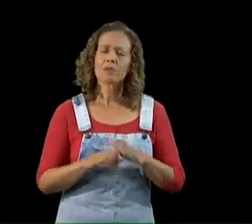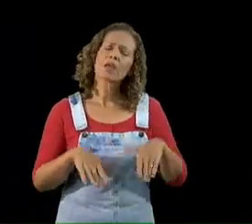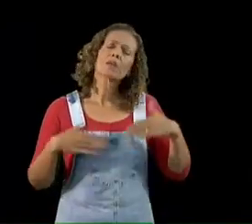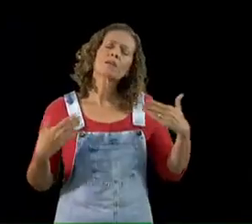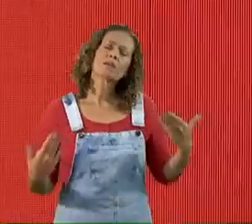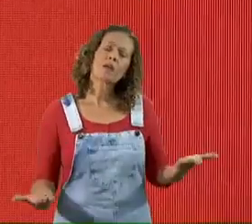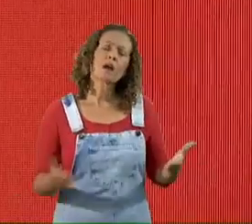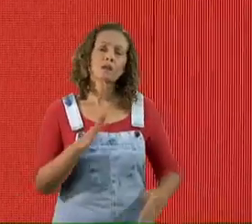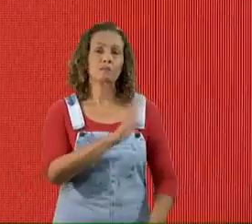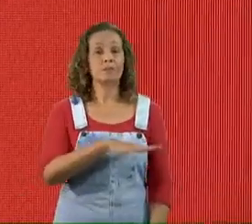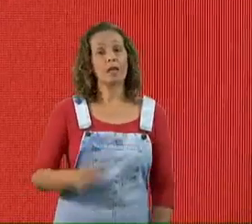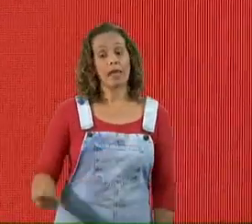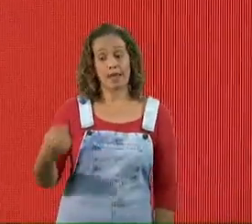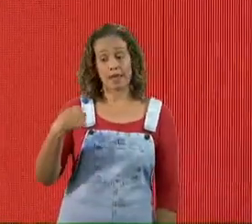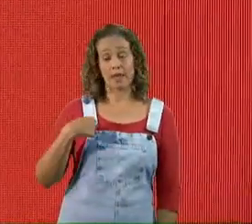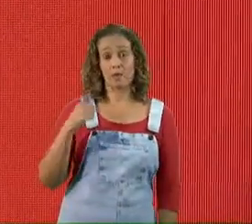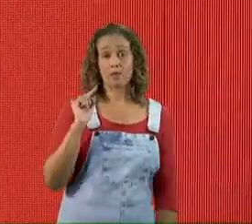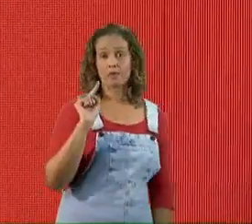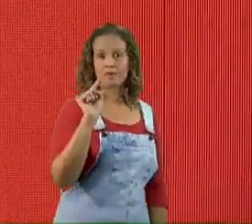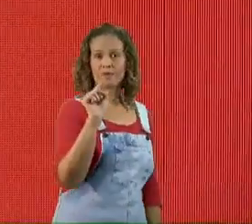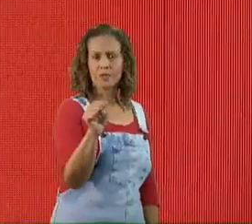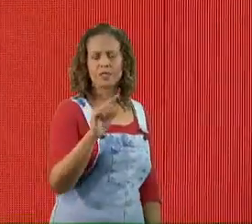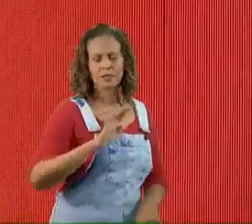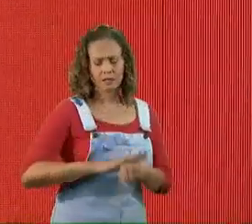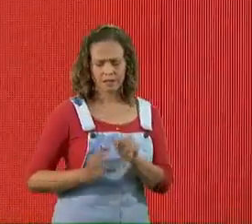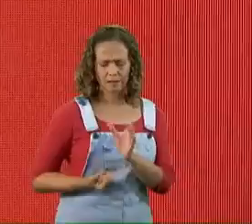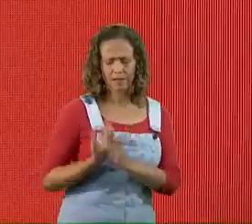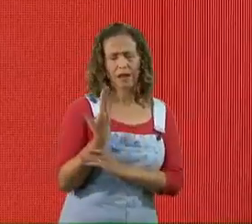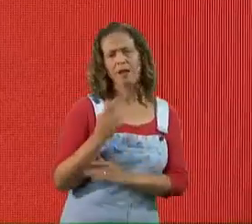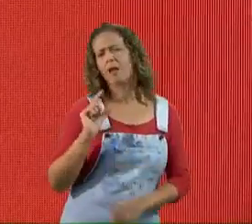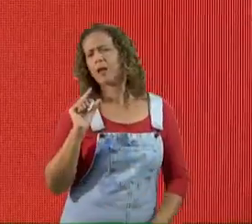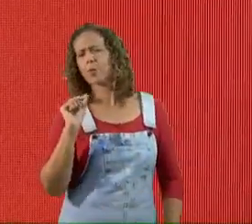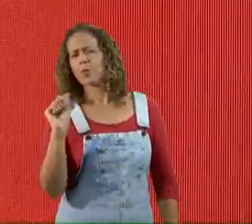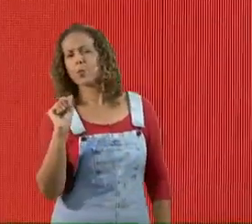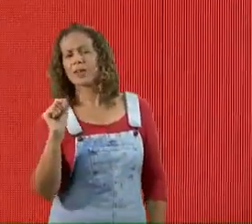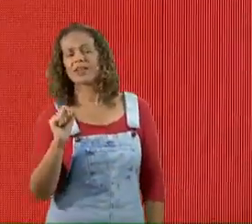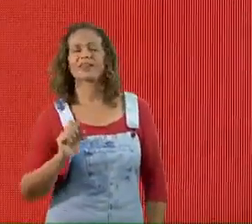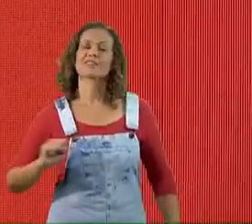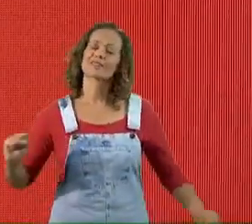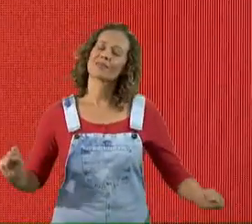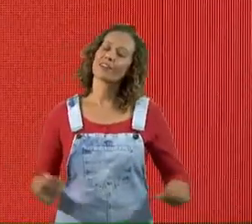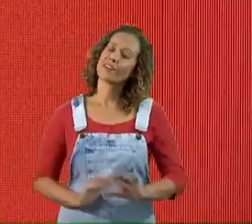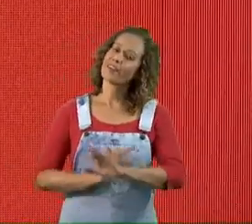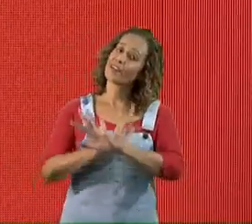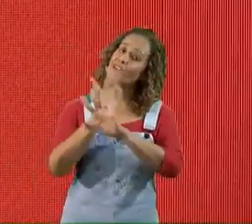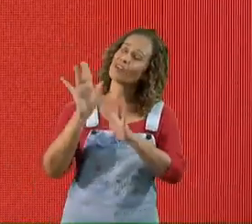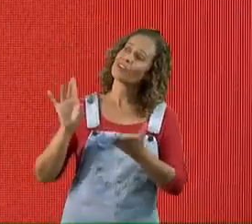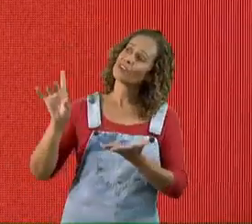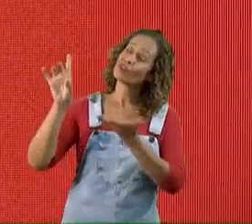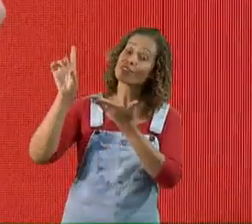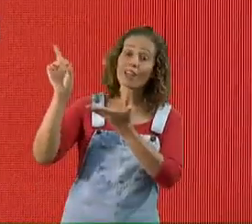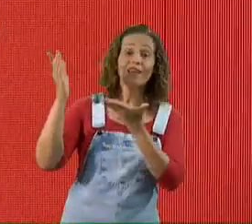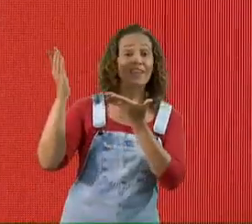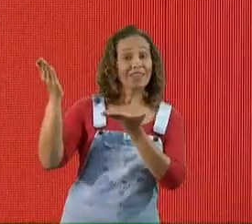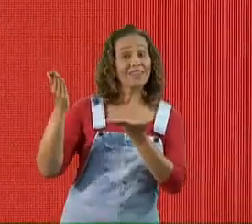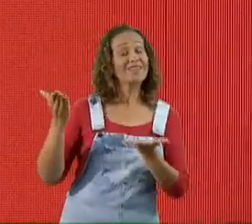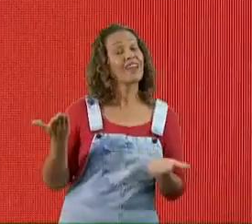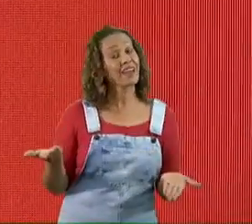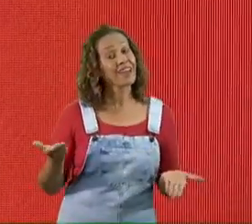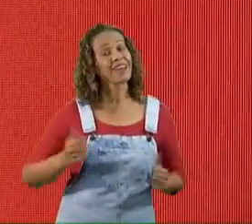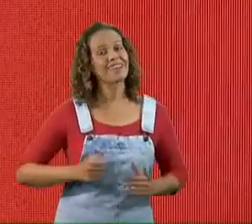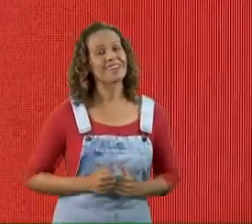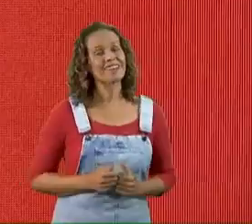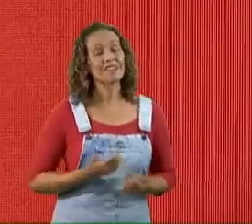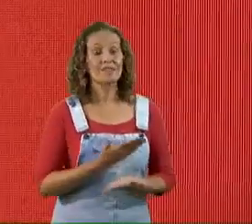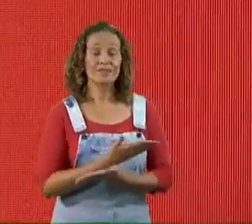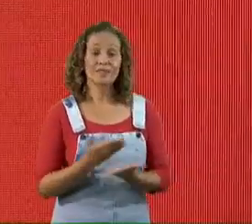e você fomos criados para quê? Para a glória de Deus. É isso mesmo.